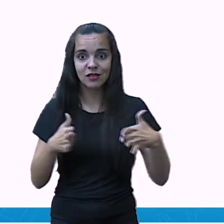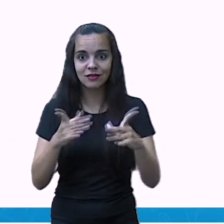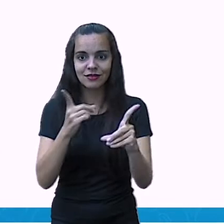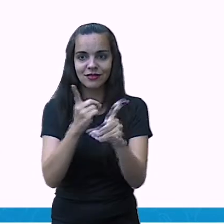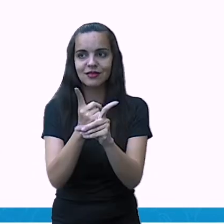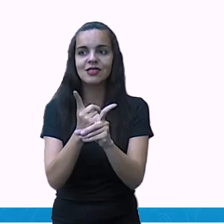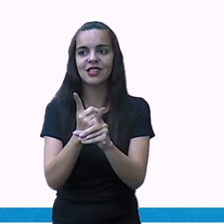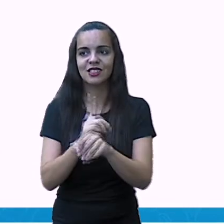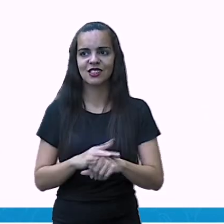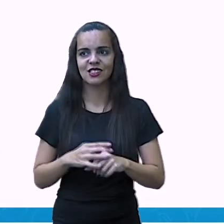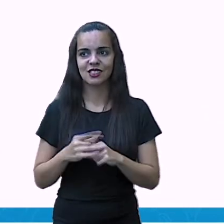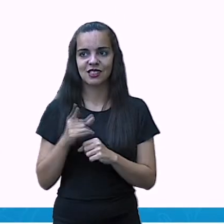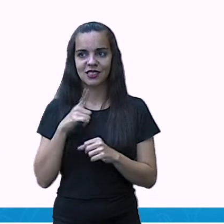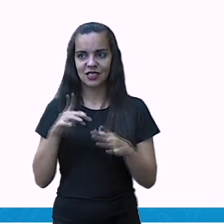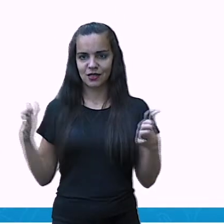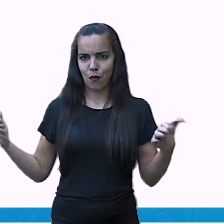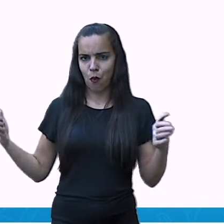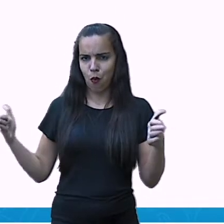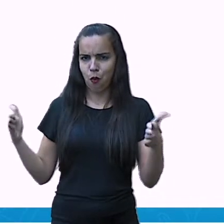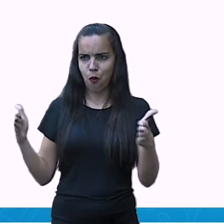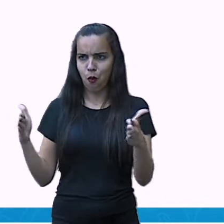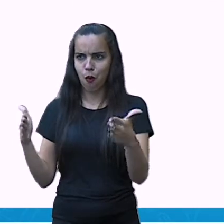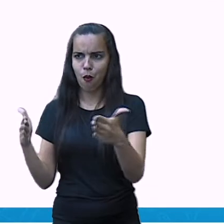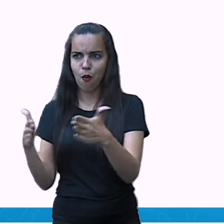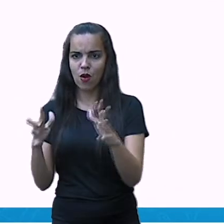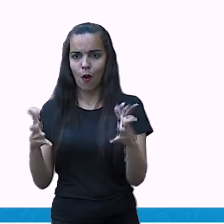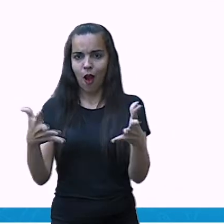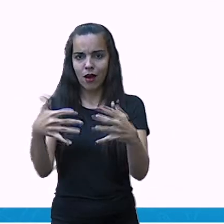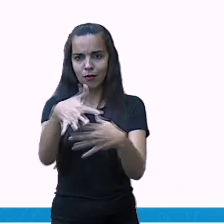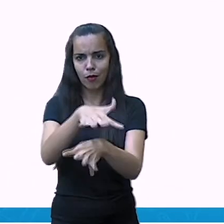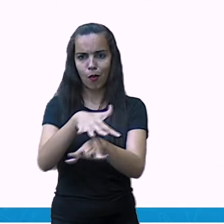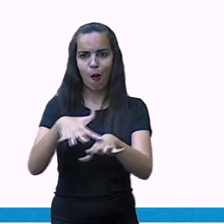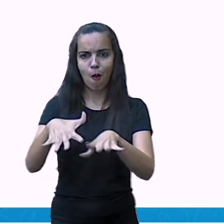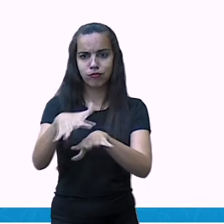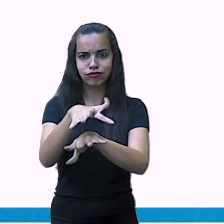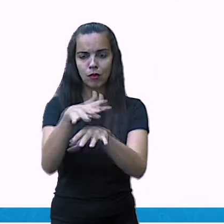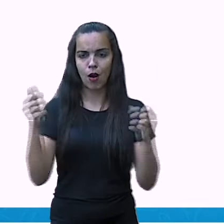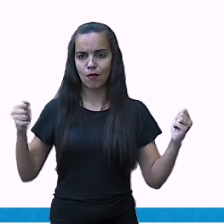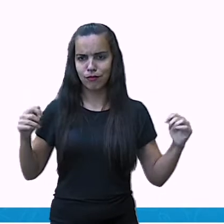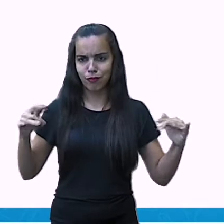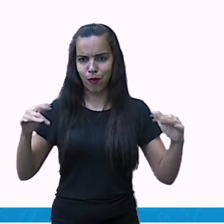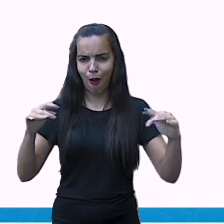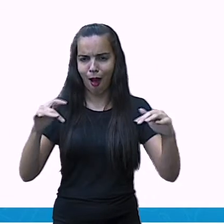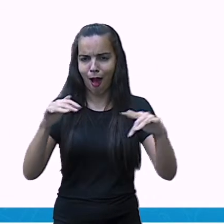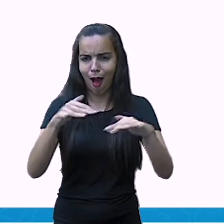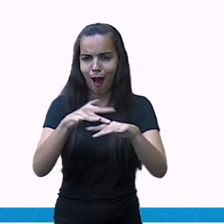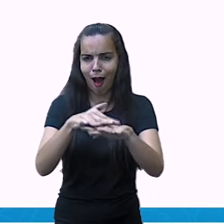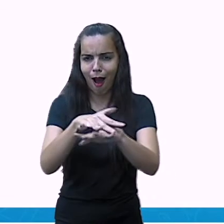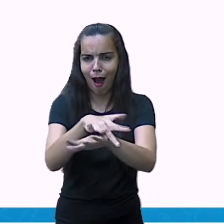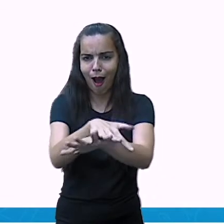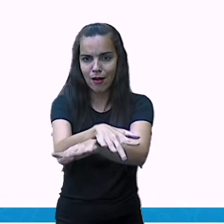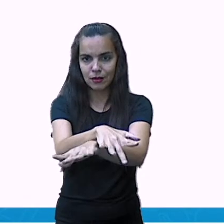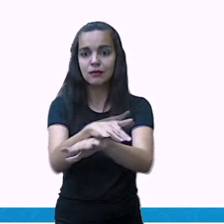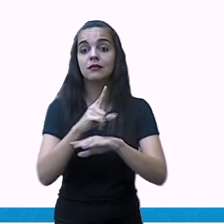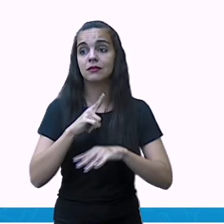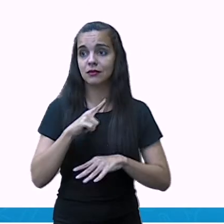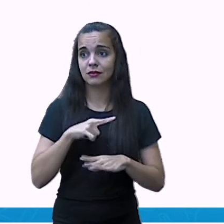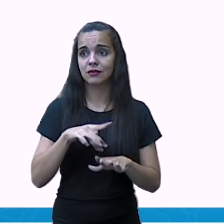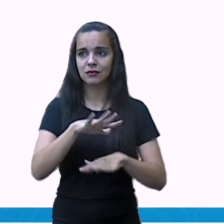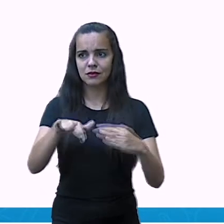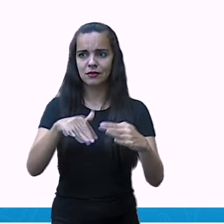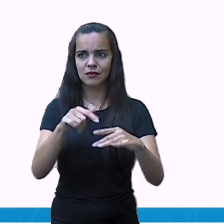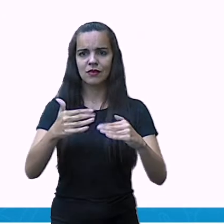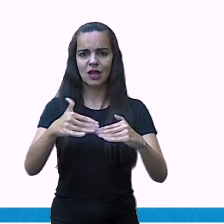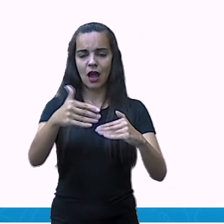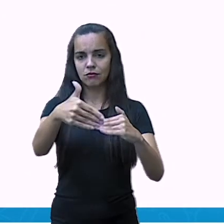estão conservando naquele embate ali, elas não se misturam, não. Elas vão se misturando ao